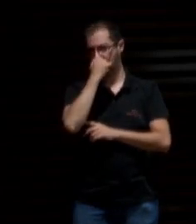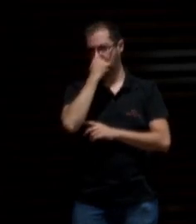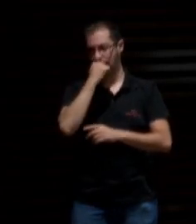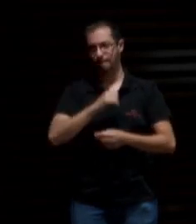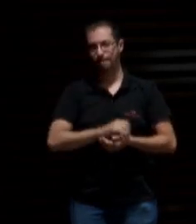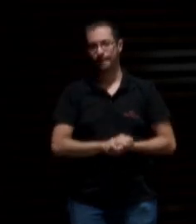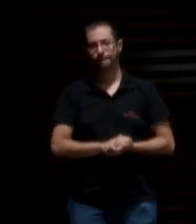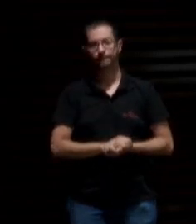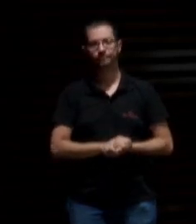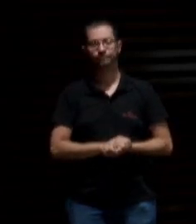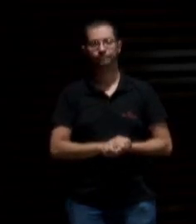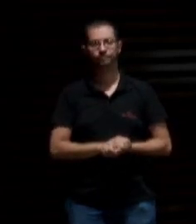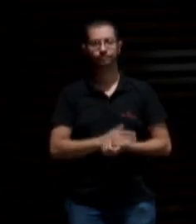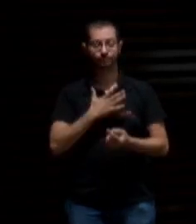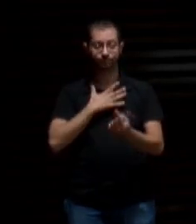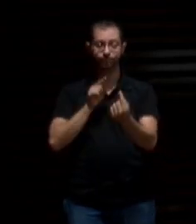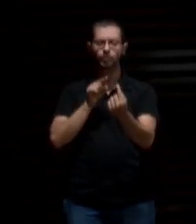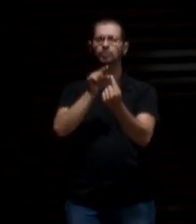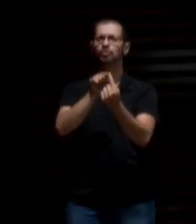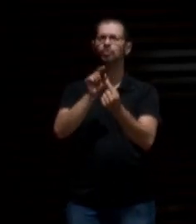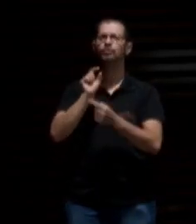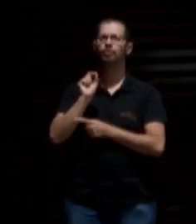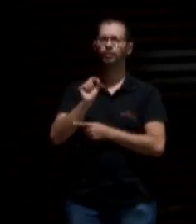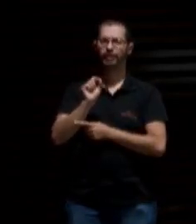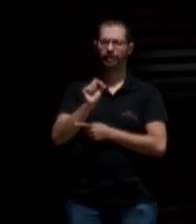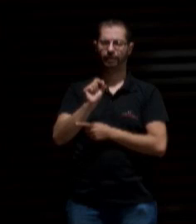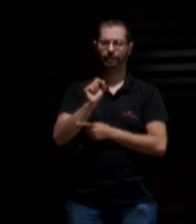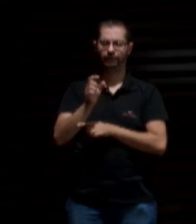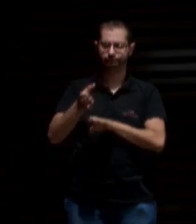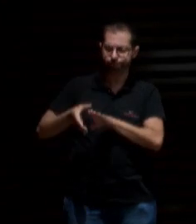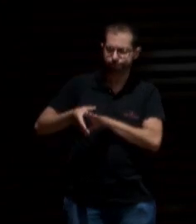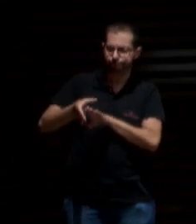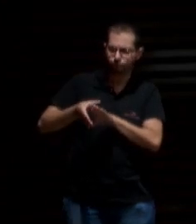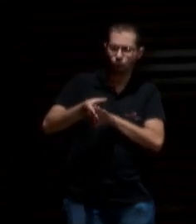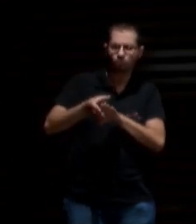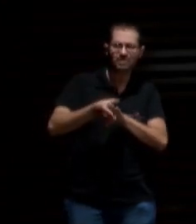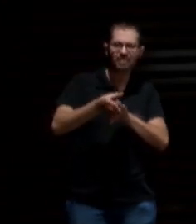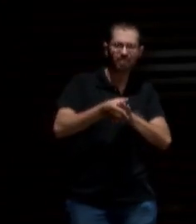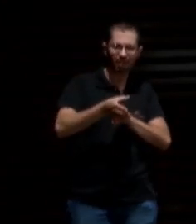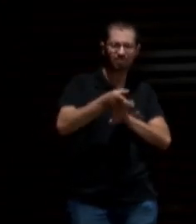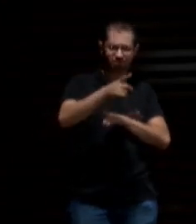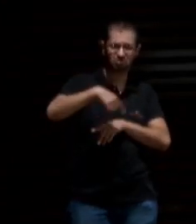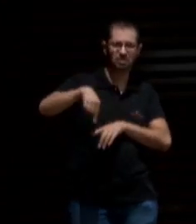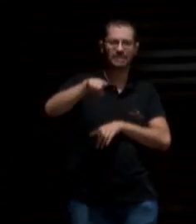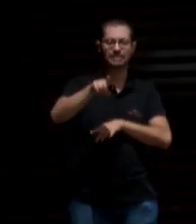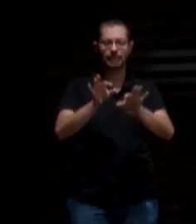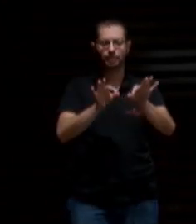O meu objetivo é instruir a igreja e prepará-la para esse tempo do